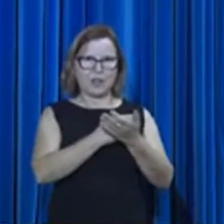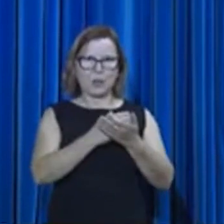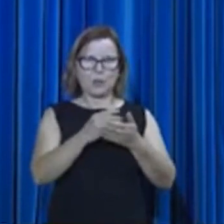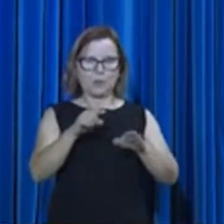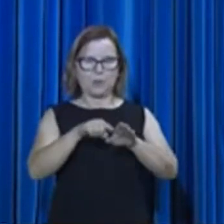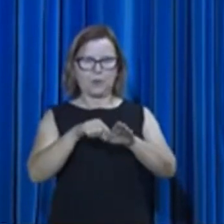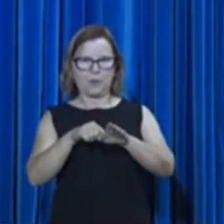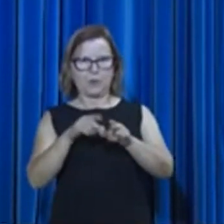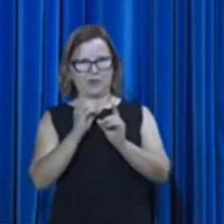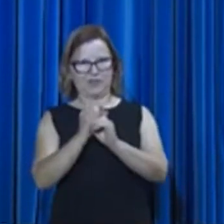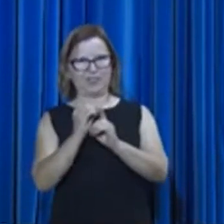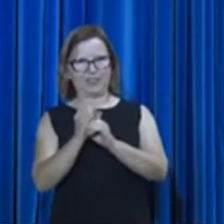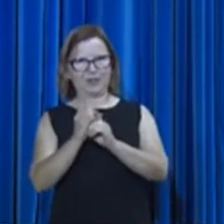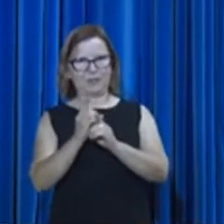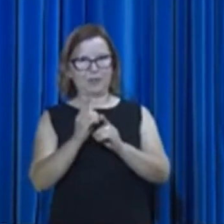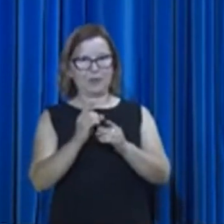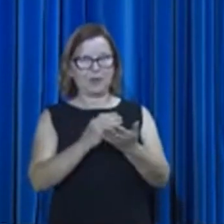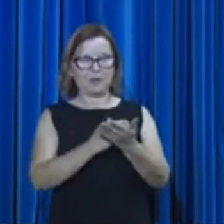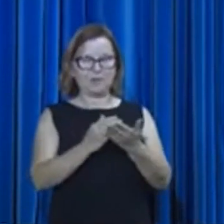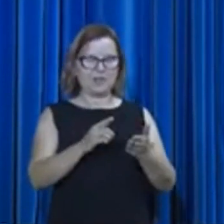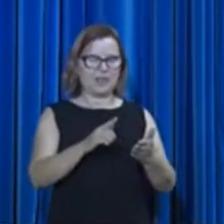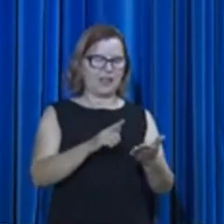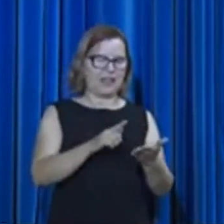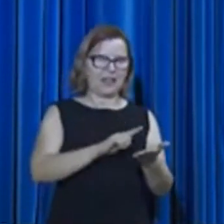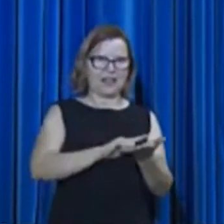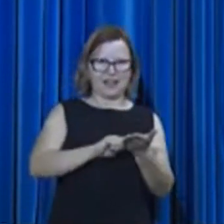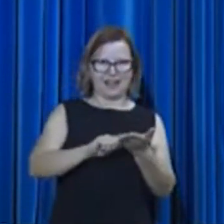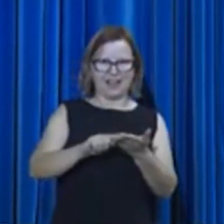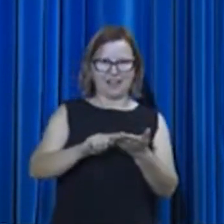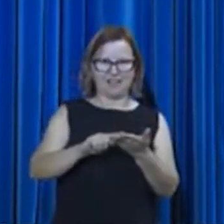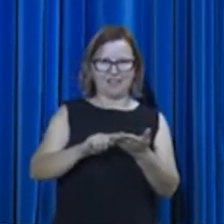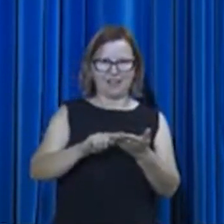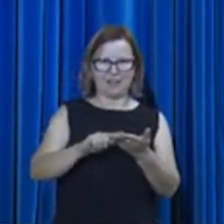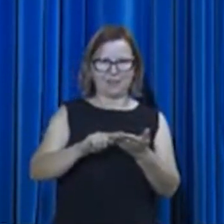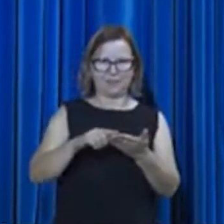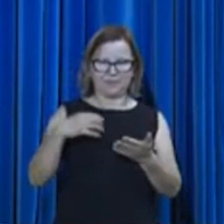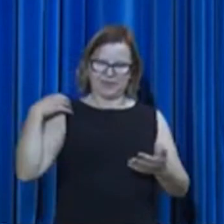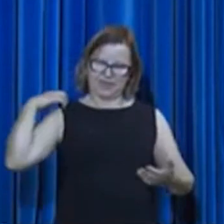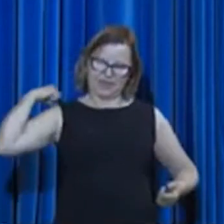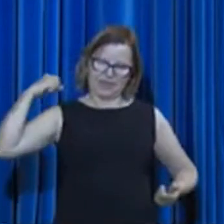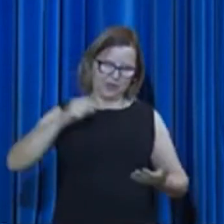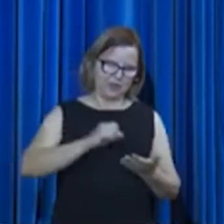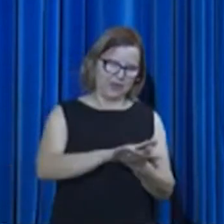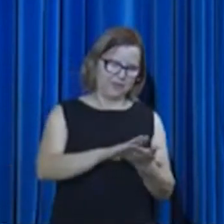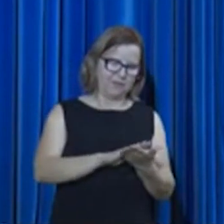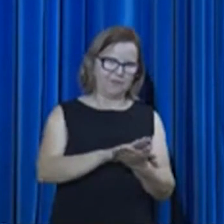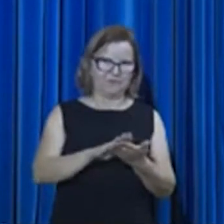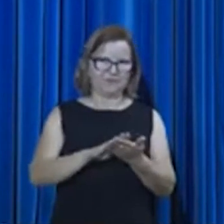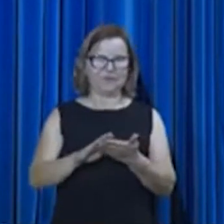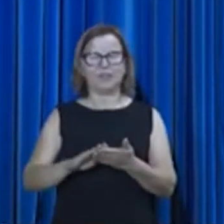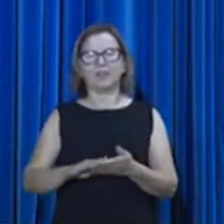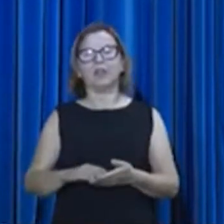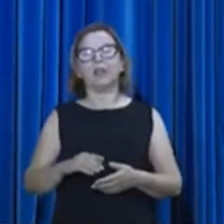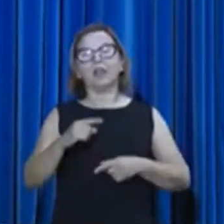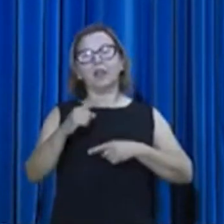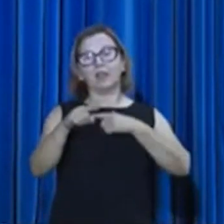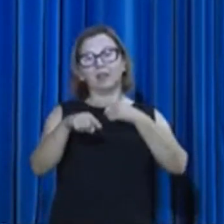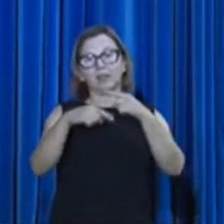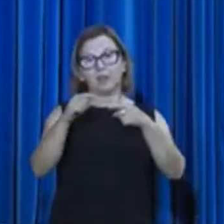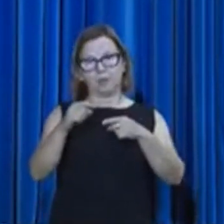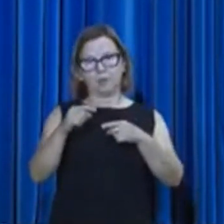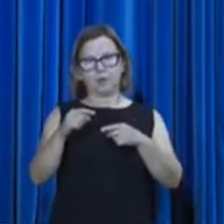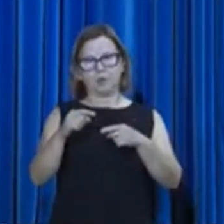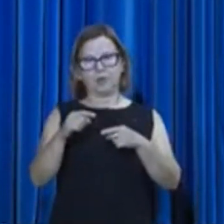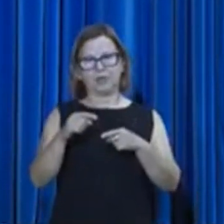aos discípulos e a enxugar-lhes com a toalha com que estava cingido. Logo após ter lavado